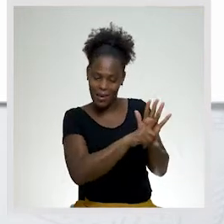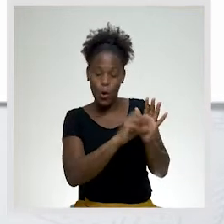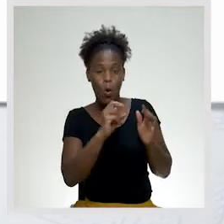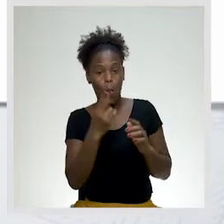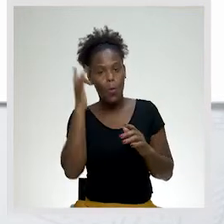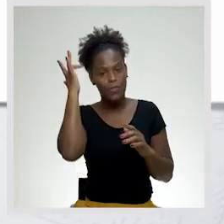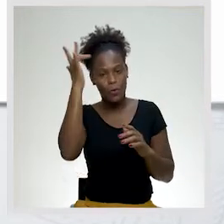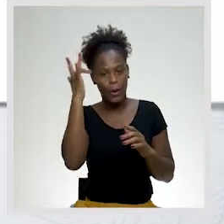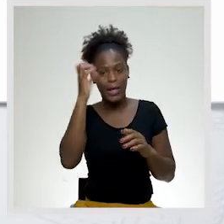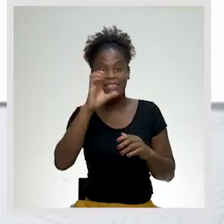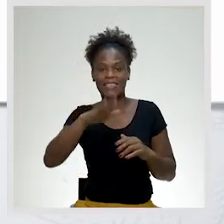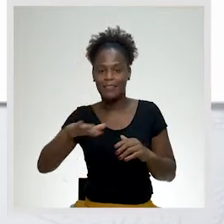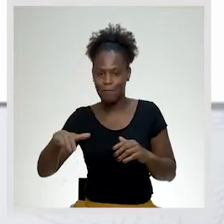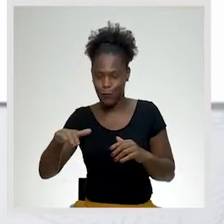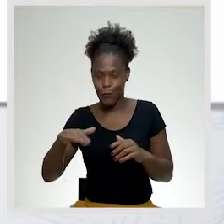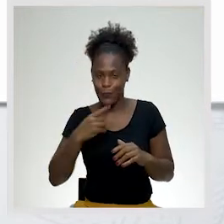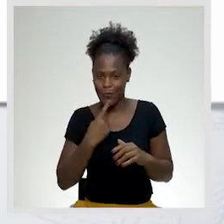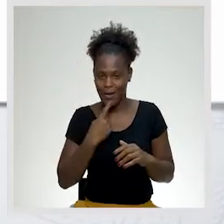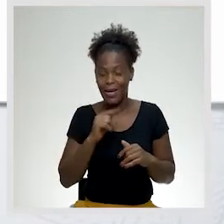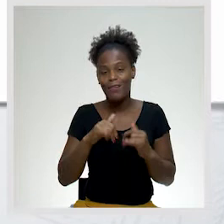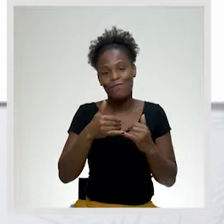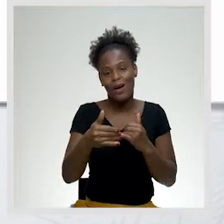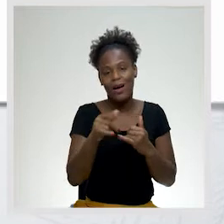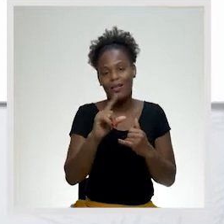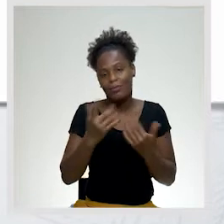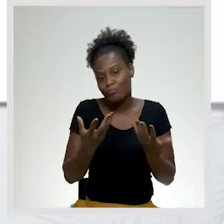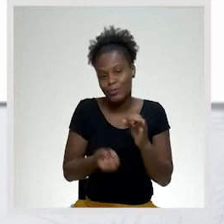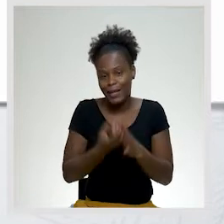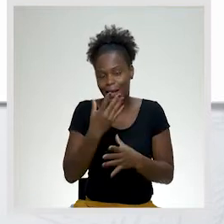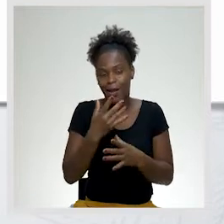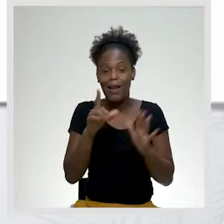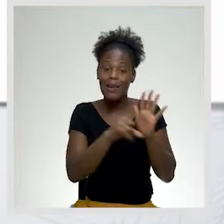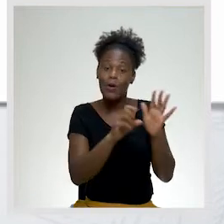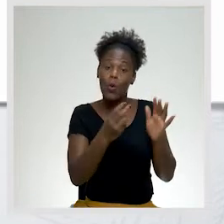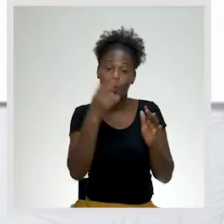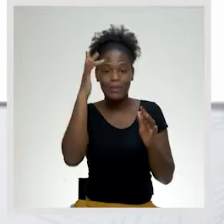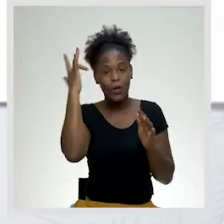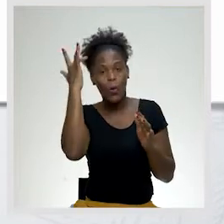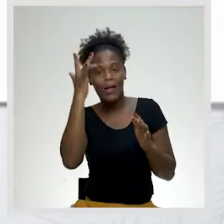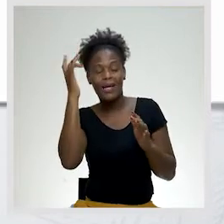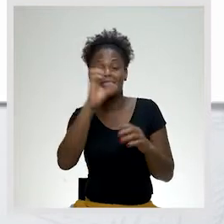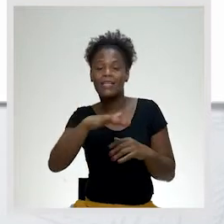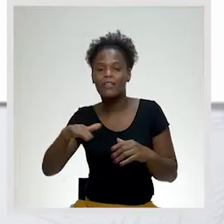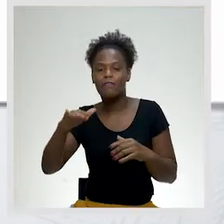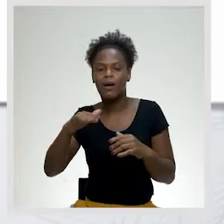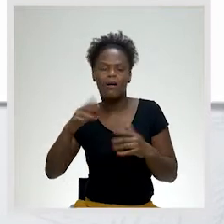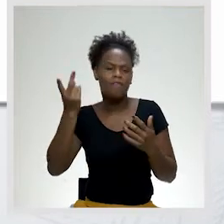teoria científica. Vai nascer então uma lei ou teoria científica com